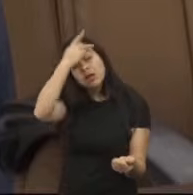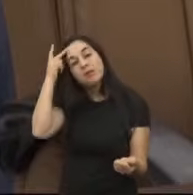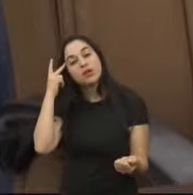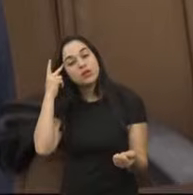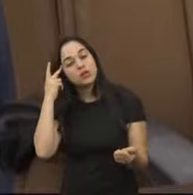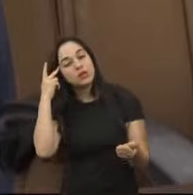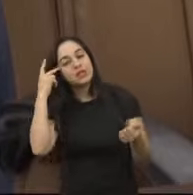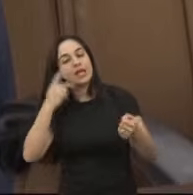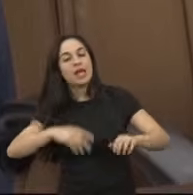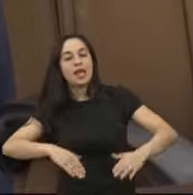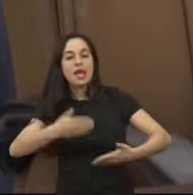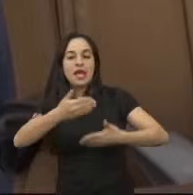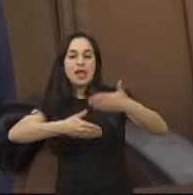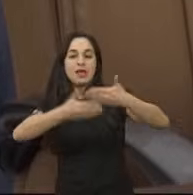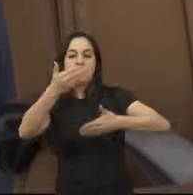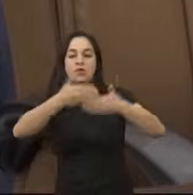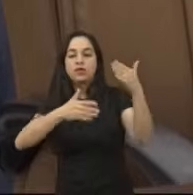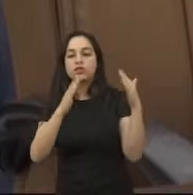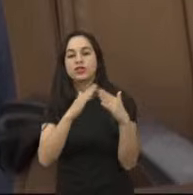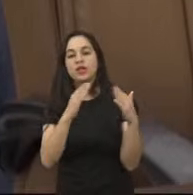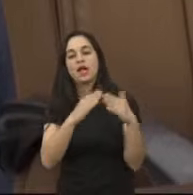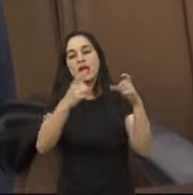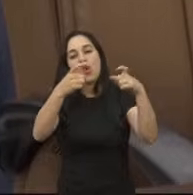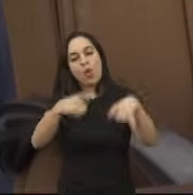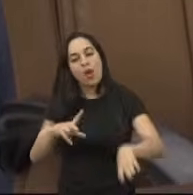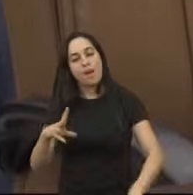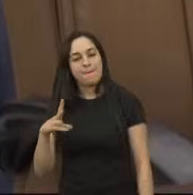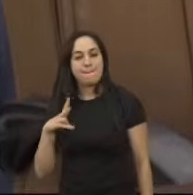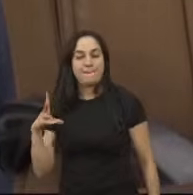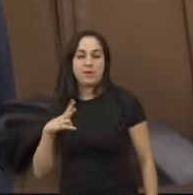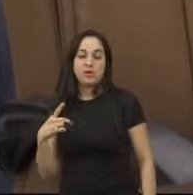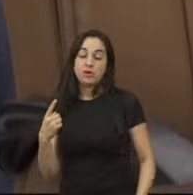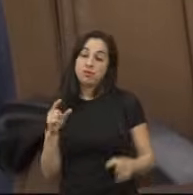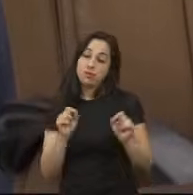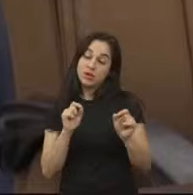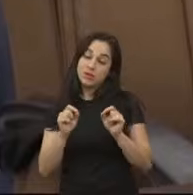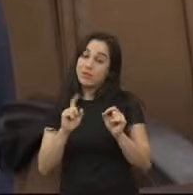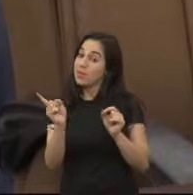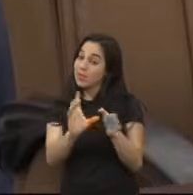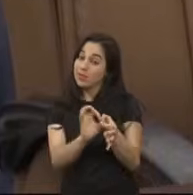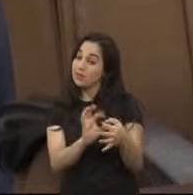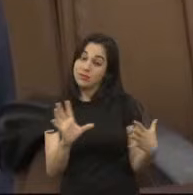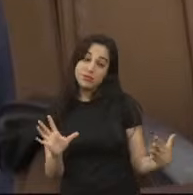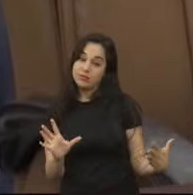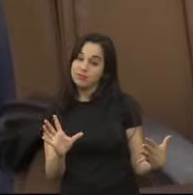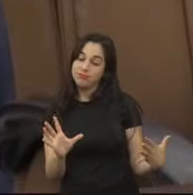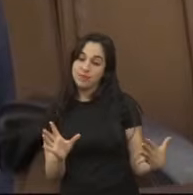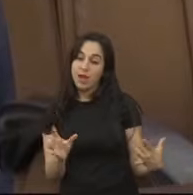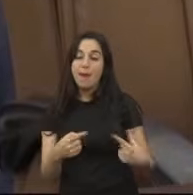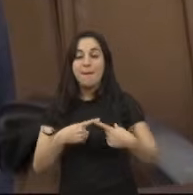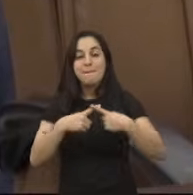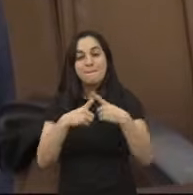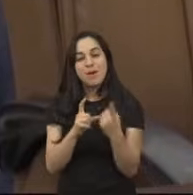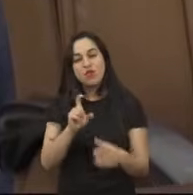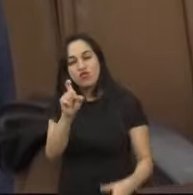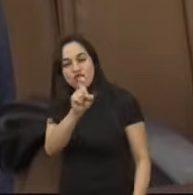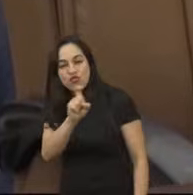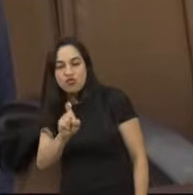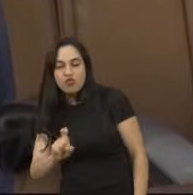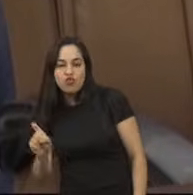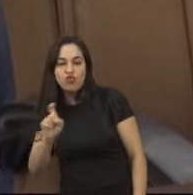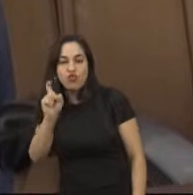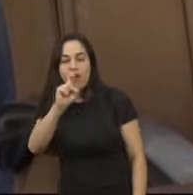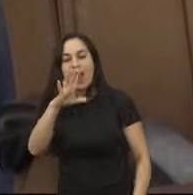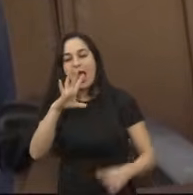de casas, em propriedades privadas, coisas que não são autorizadas. Mas o picho, como expressão artística, ele